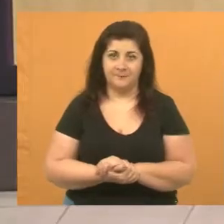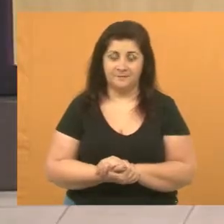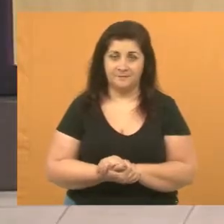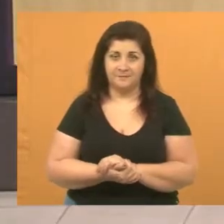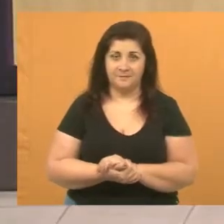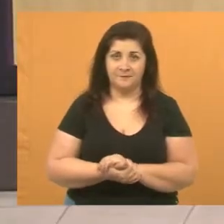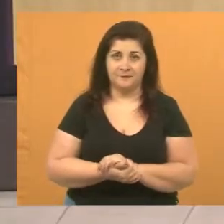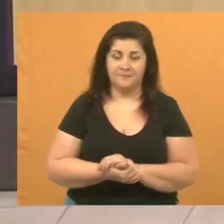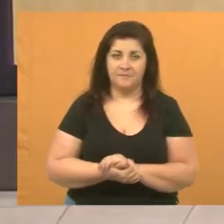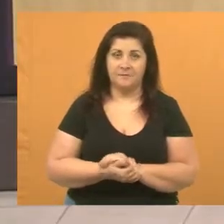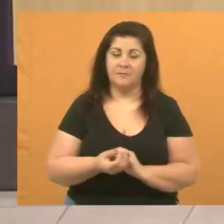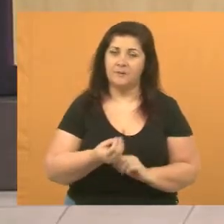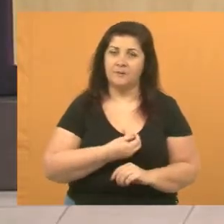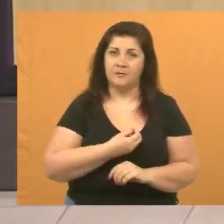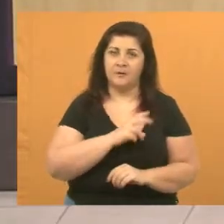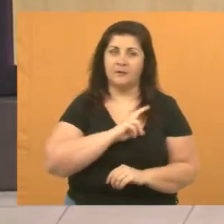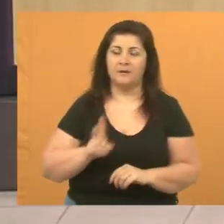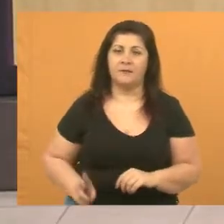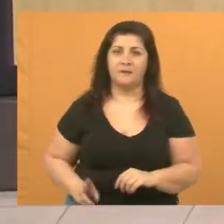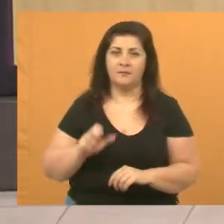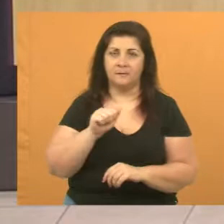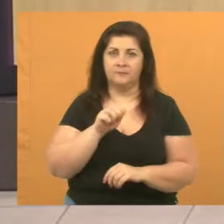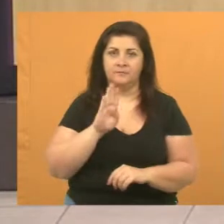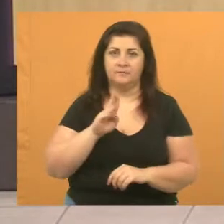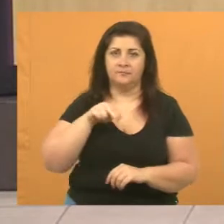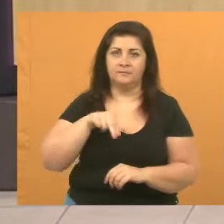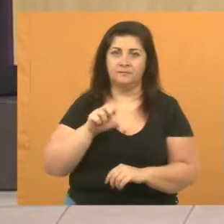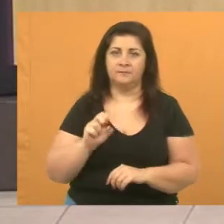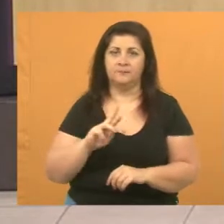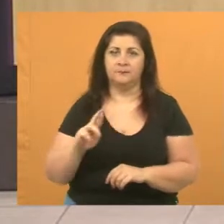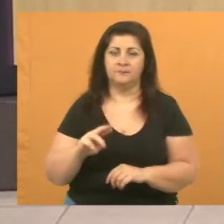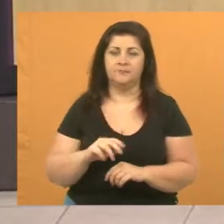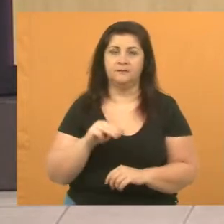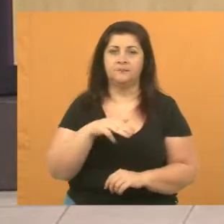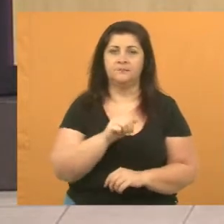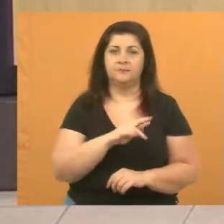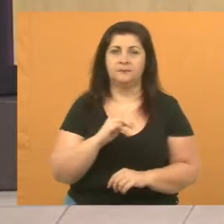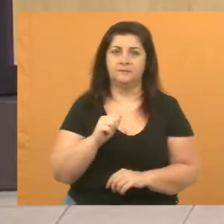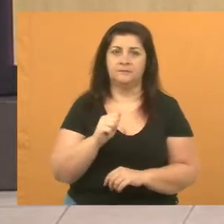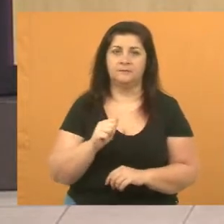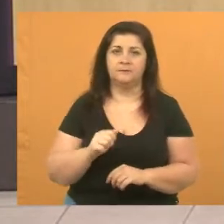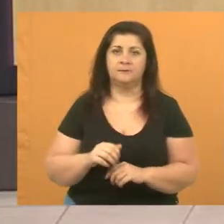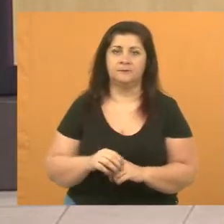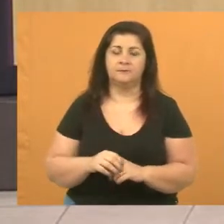Senhorita presidente, estão presentes vereadores Abner de Madureira, doutora Márcia,